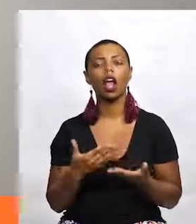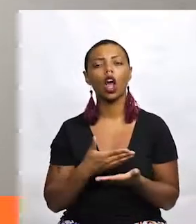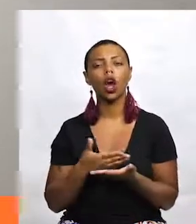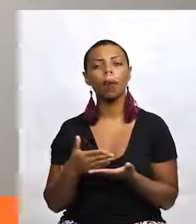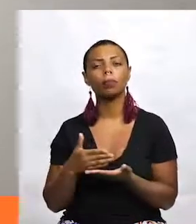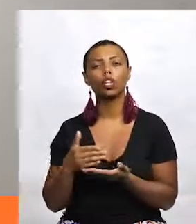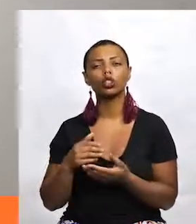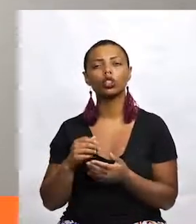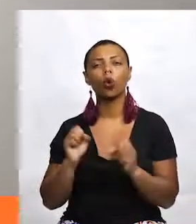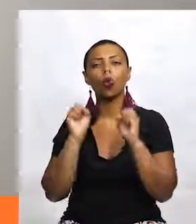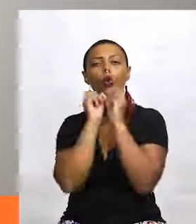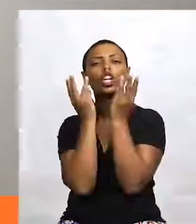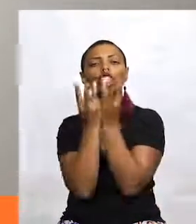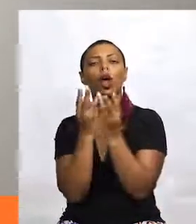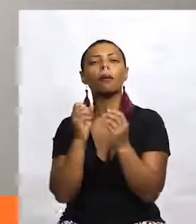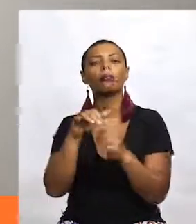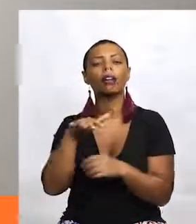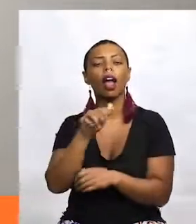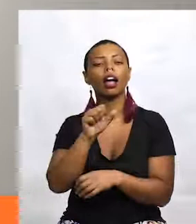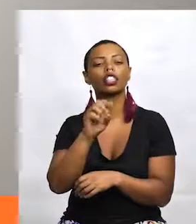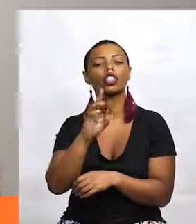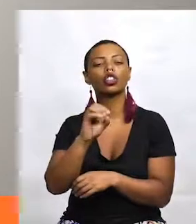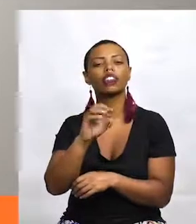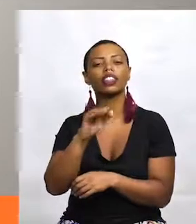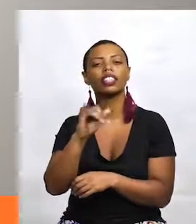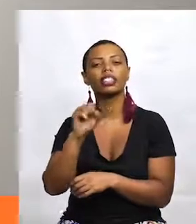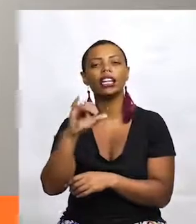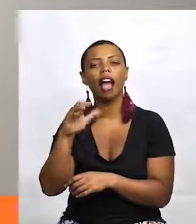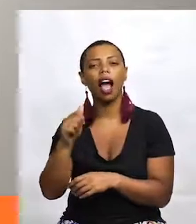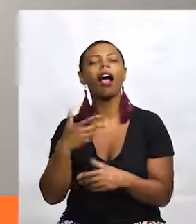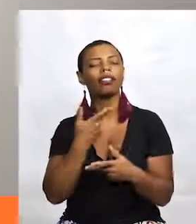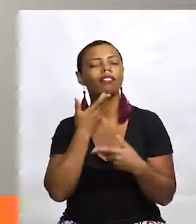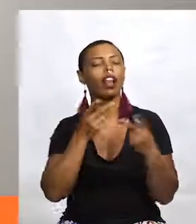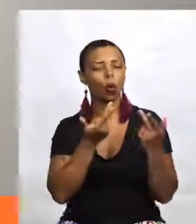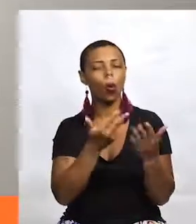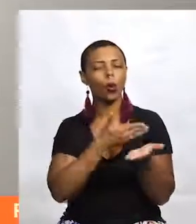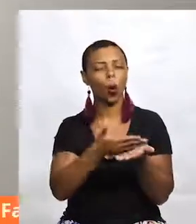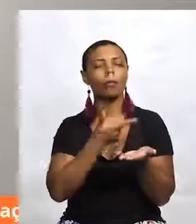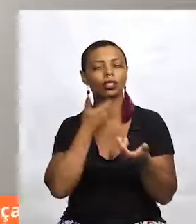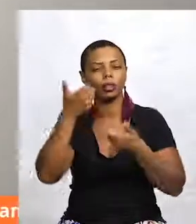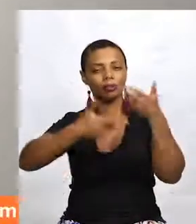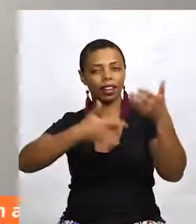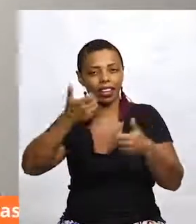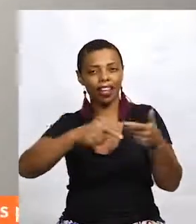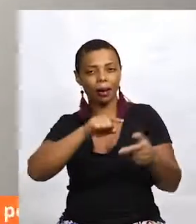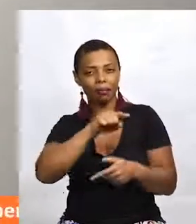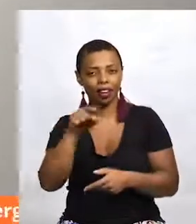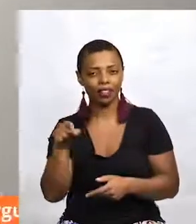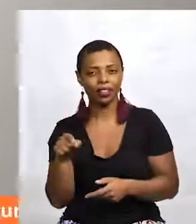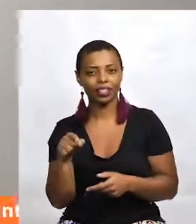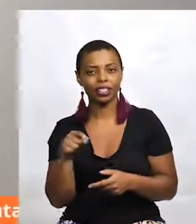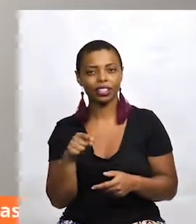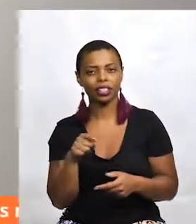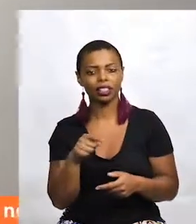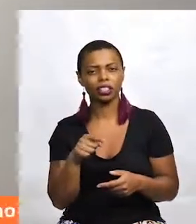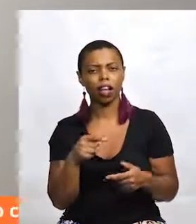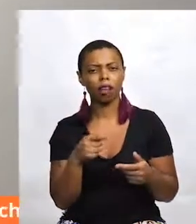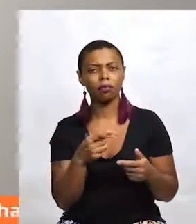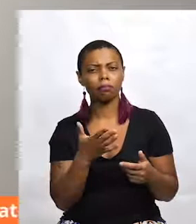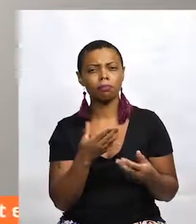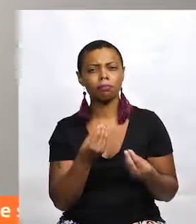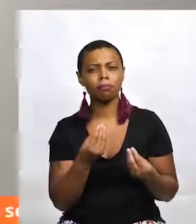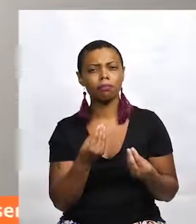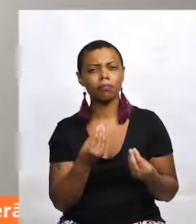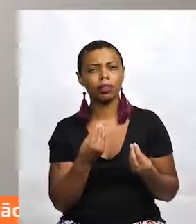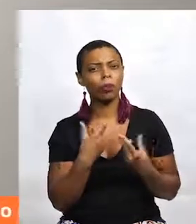Né, eram workshops bem legais, falando justamente essa introdução que eu falei para vocês, que é uma introdução, para mim, é uma coisa tão linda, você